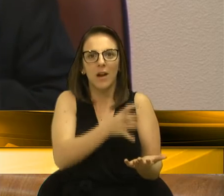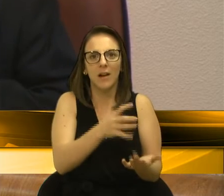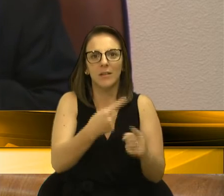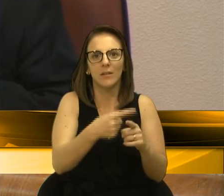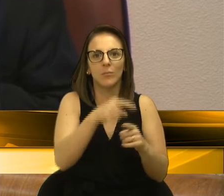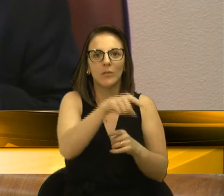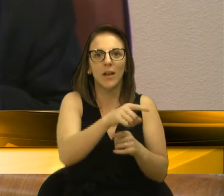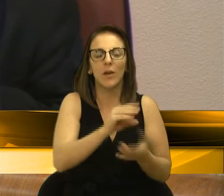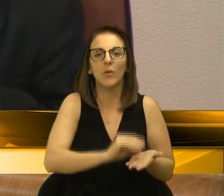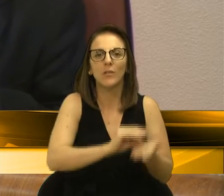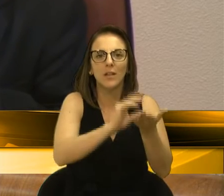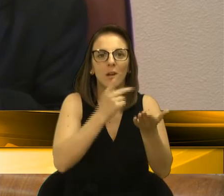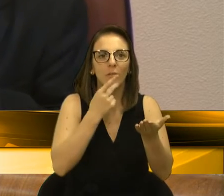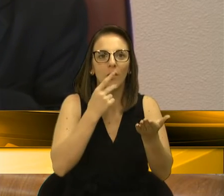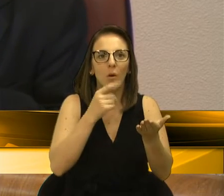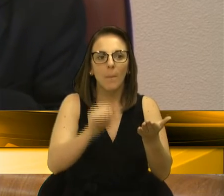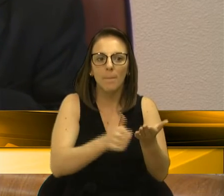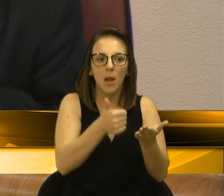número